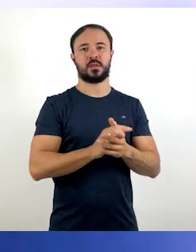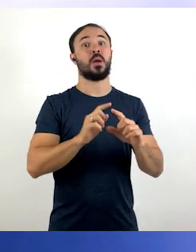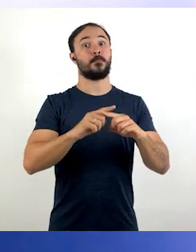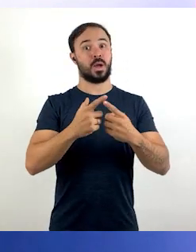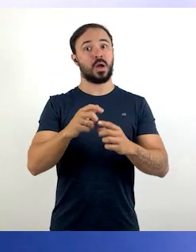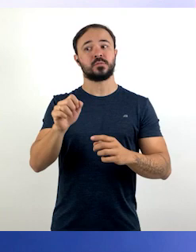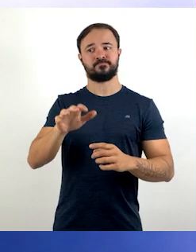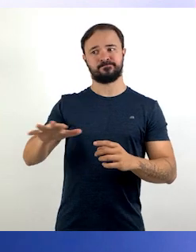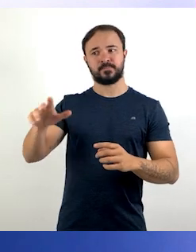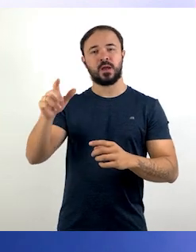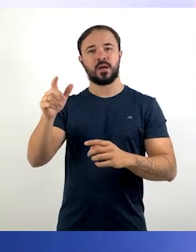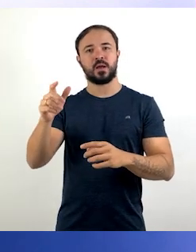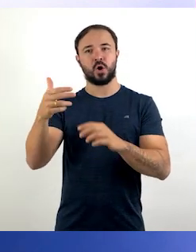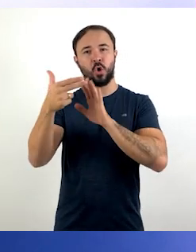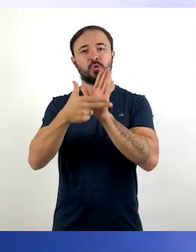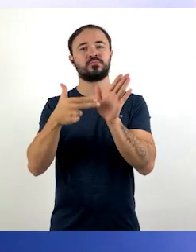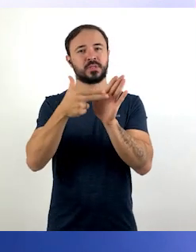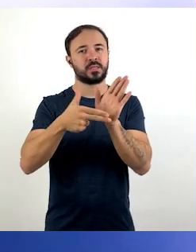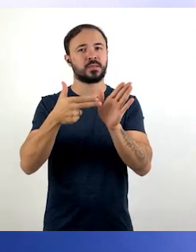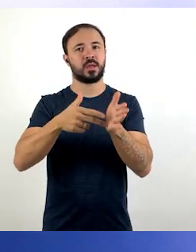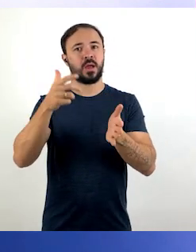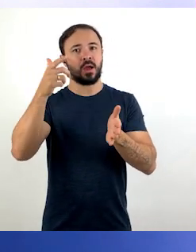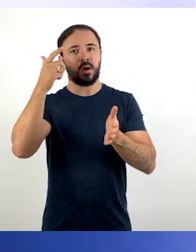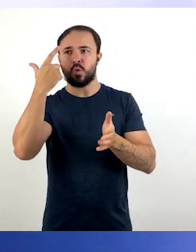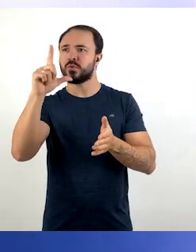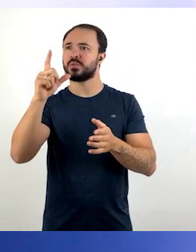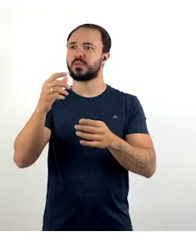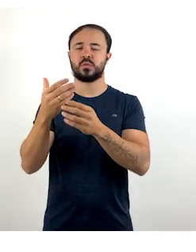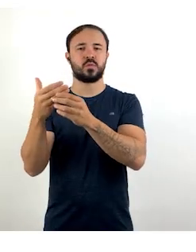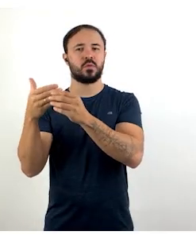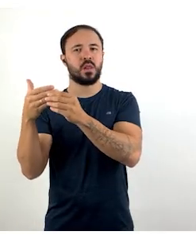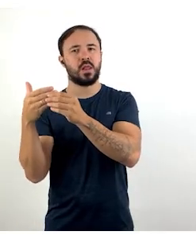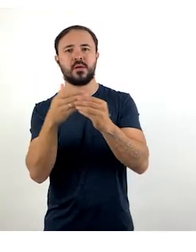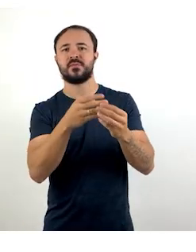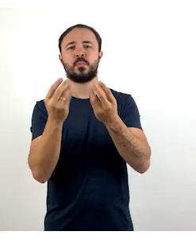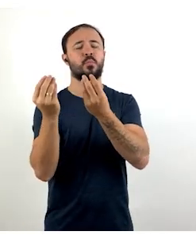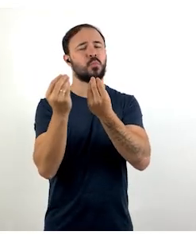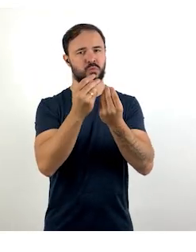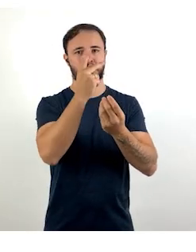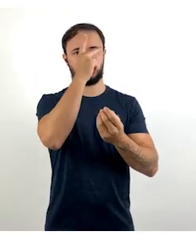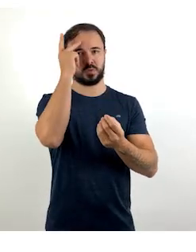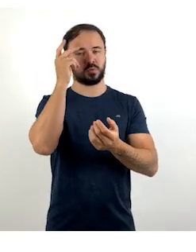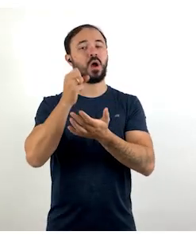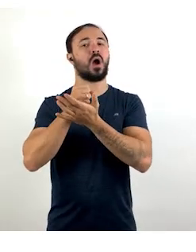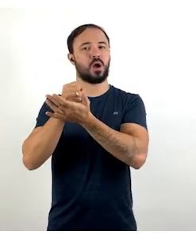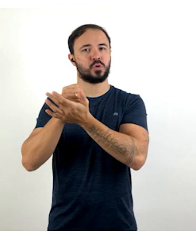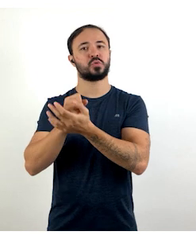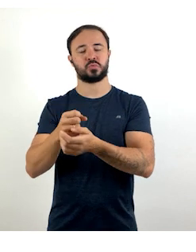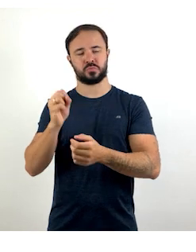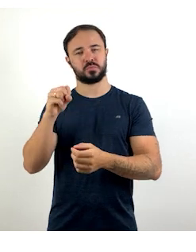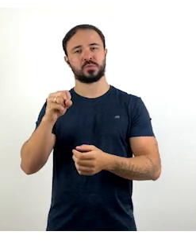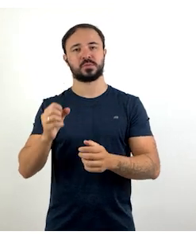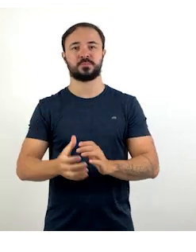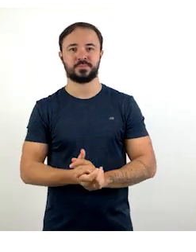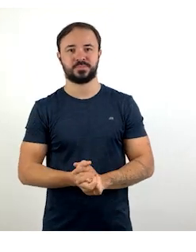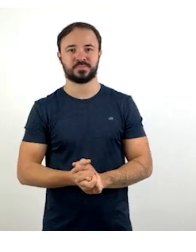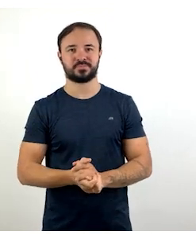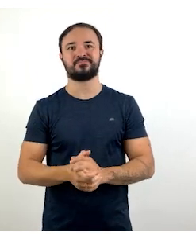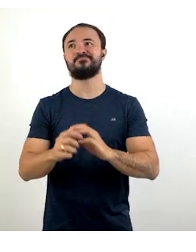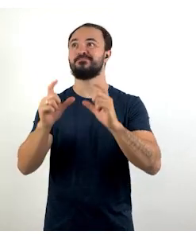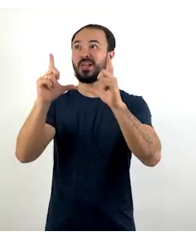em grande quantidade e ainda assim levar cargas consigo. E nessa imagem nós temos, por incrível que pareça, um dos primeiros